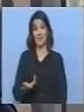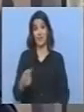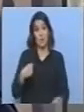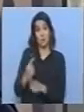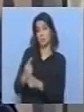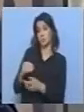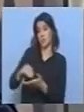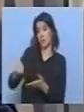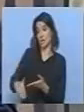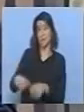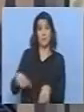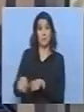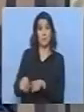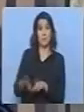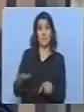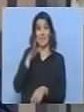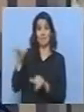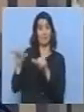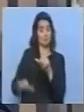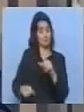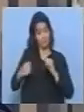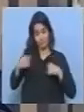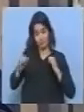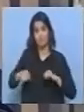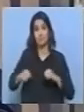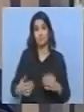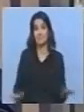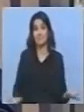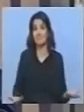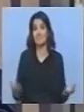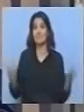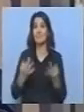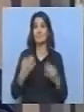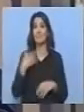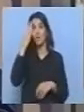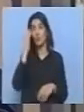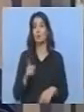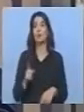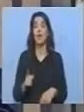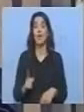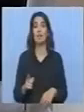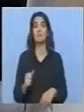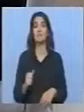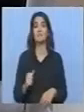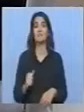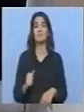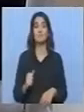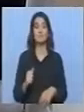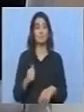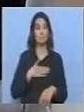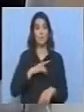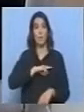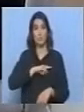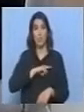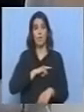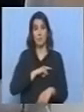não é? Tudo o que foi dito, eu concordo, naturalmente. Eu creio que aquilo que é mais... A mim, pessoalmente,